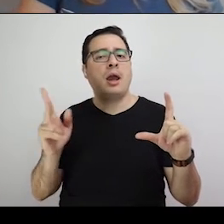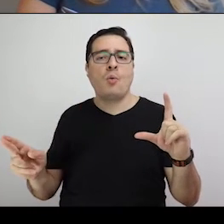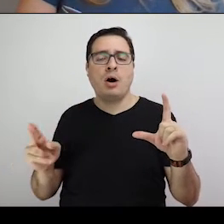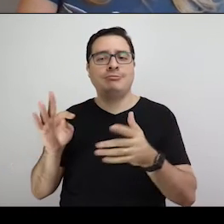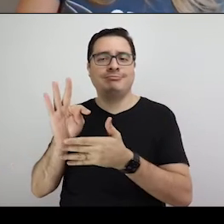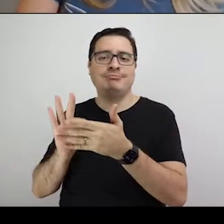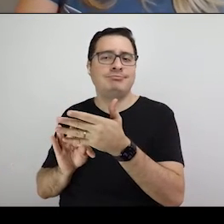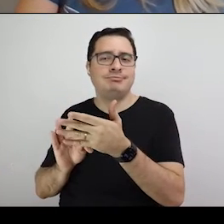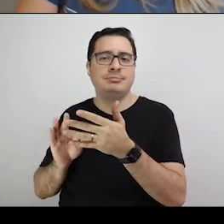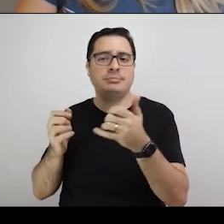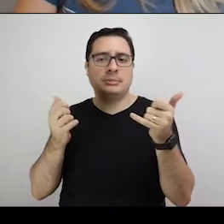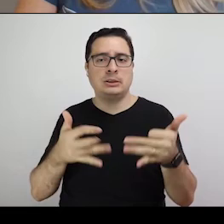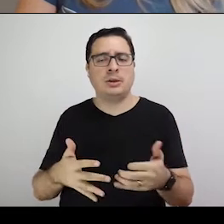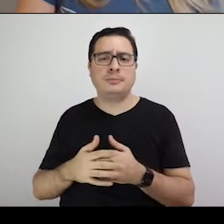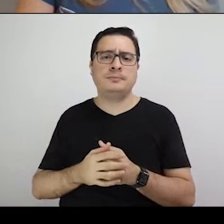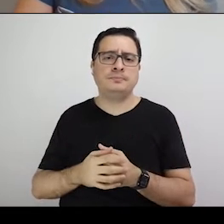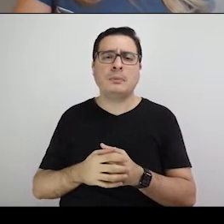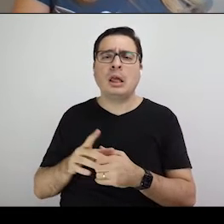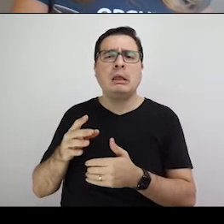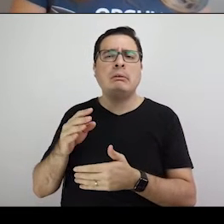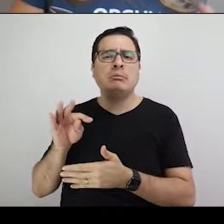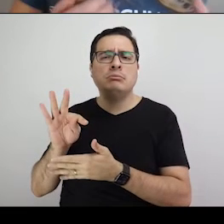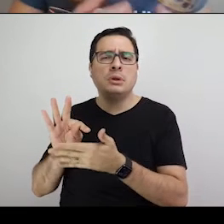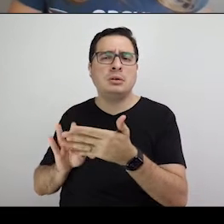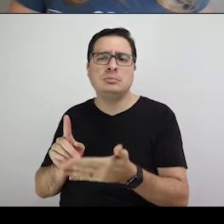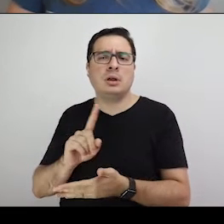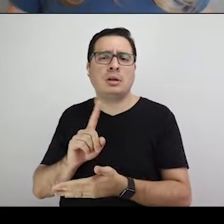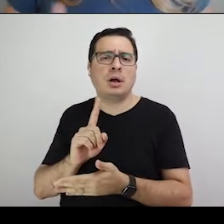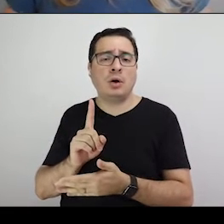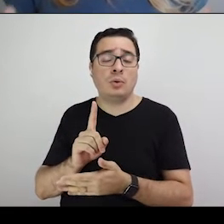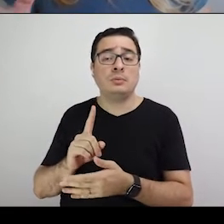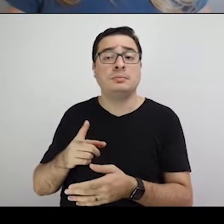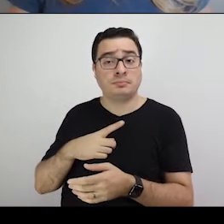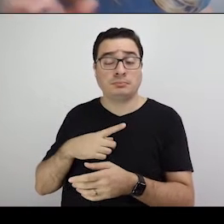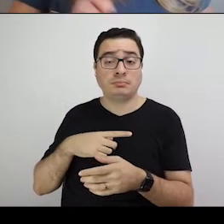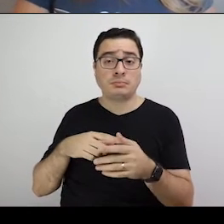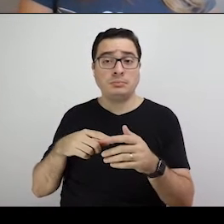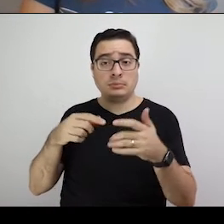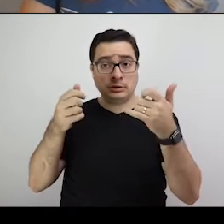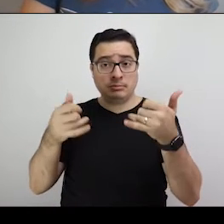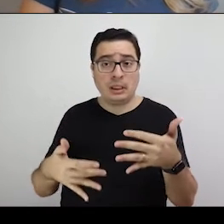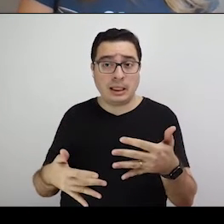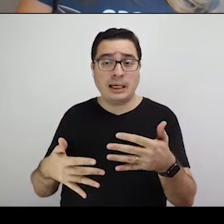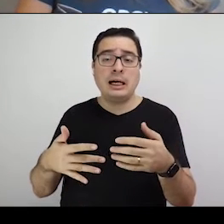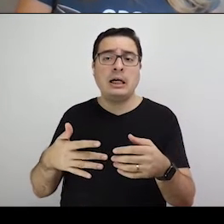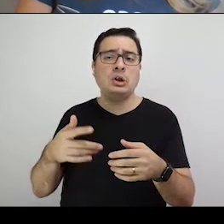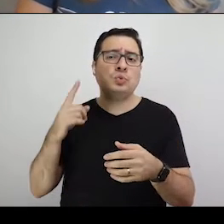textual. E equivalentes não textuais? Este requisito, ele permite a descrição